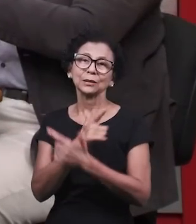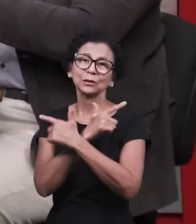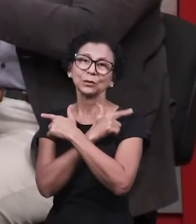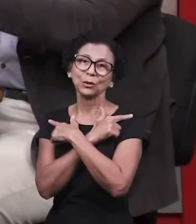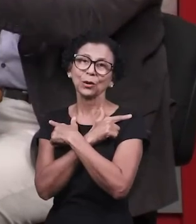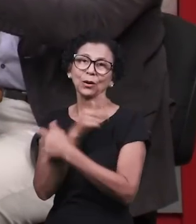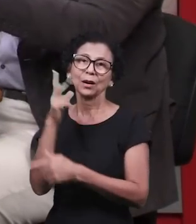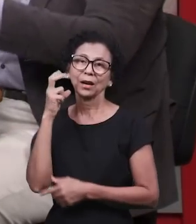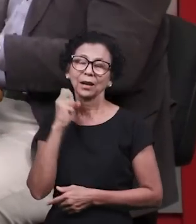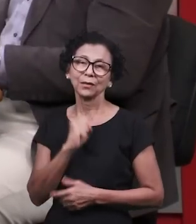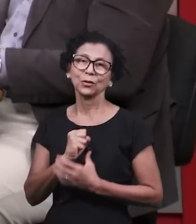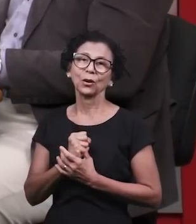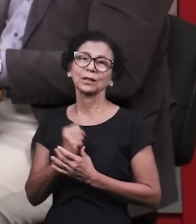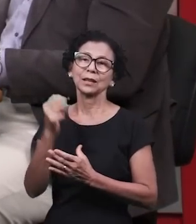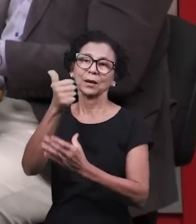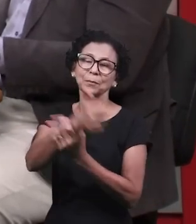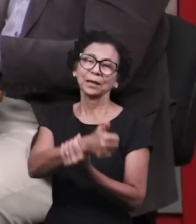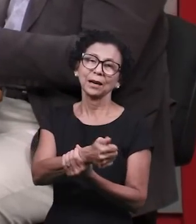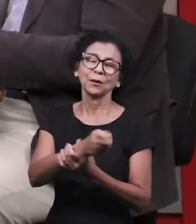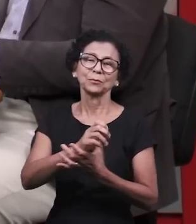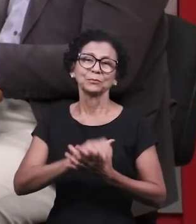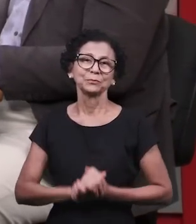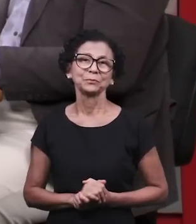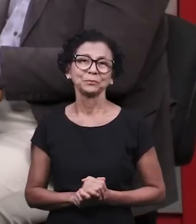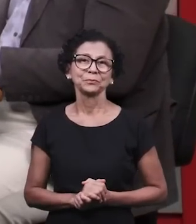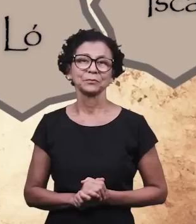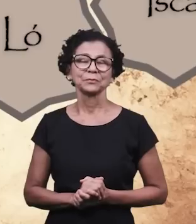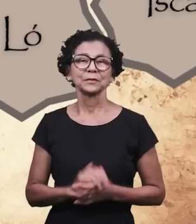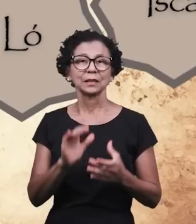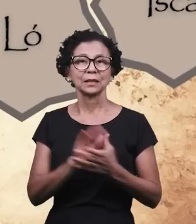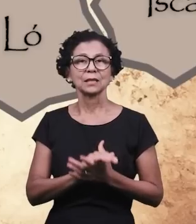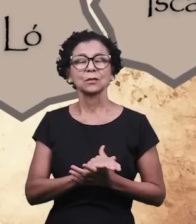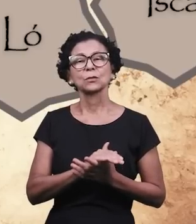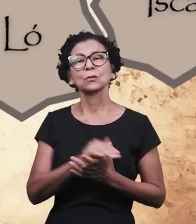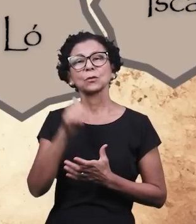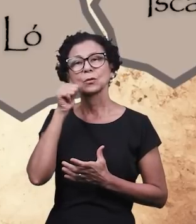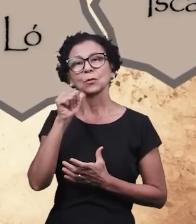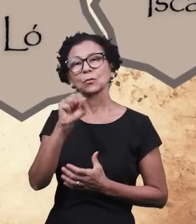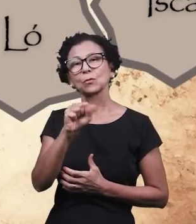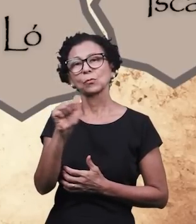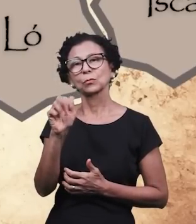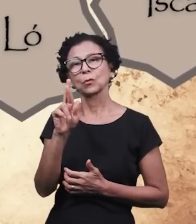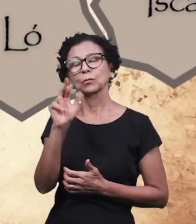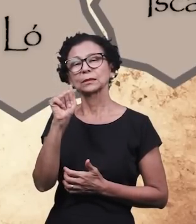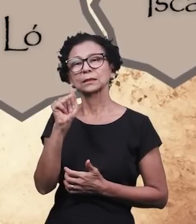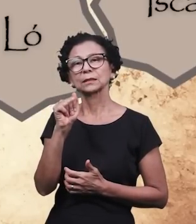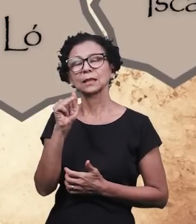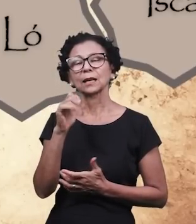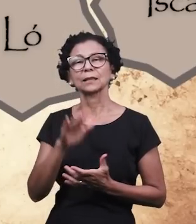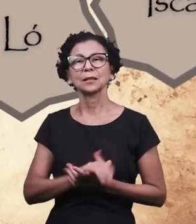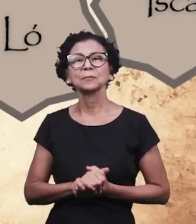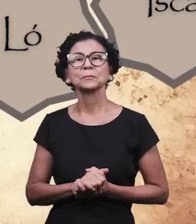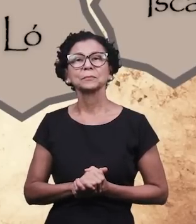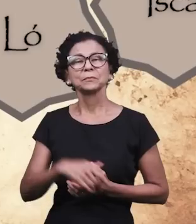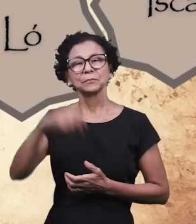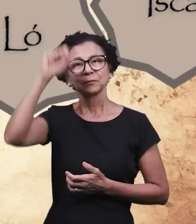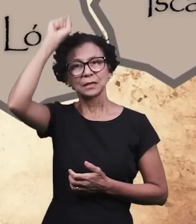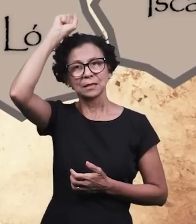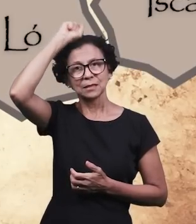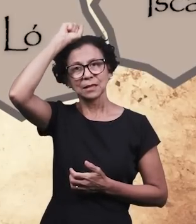Antes de entrar, o pastor Ian, eu queria pedir aqui o professor Vinícius, que não sei se está no momento